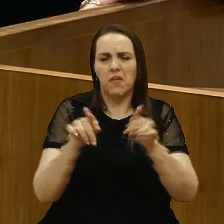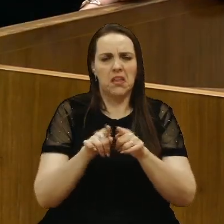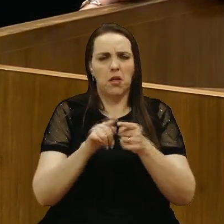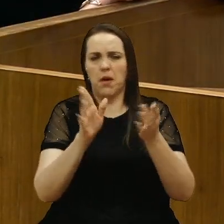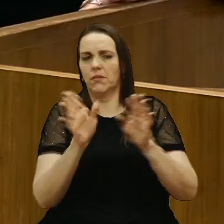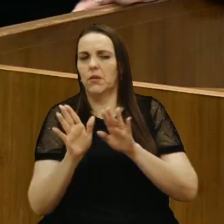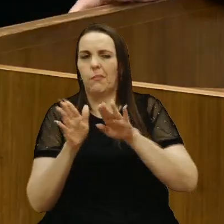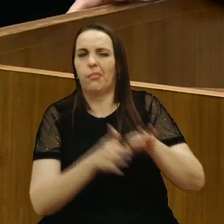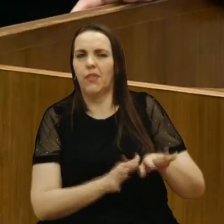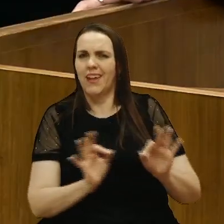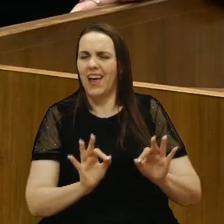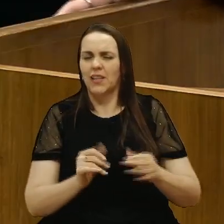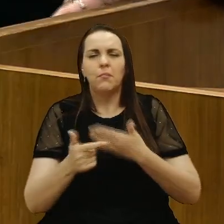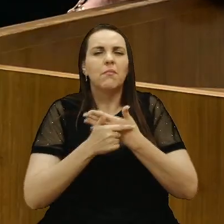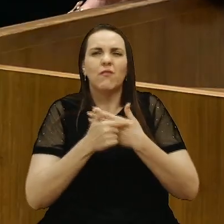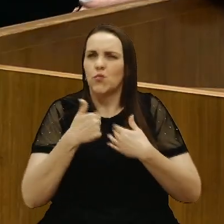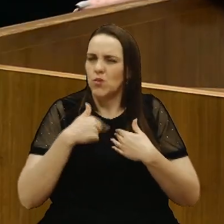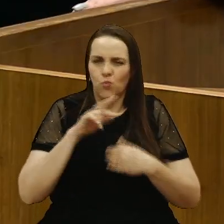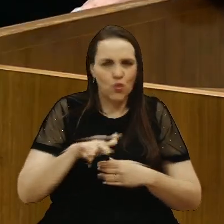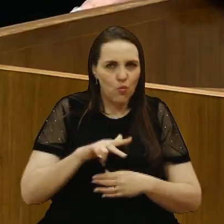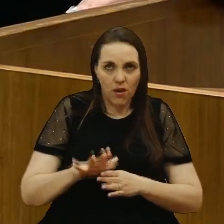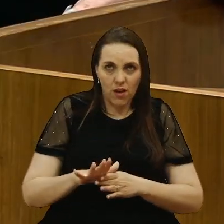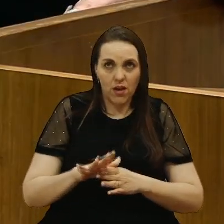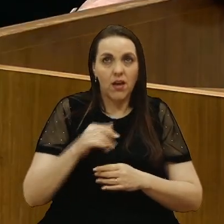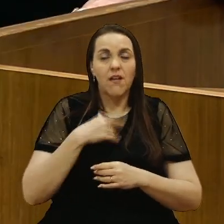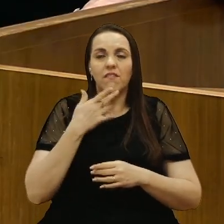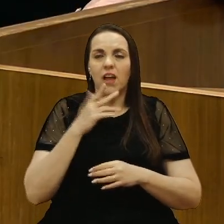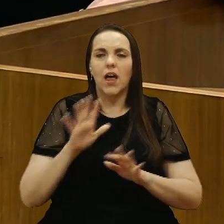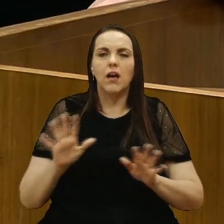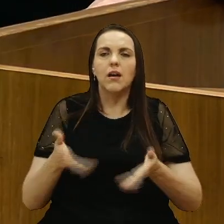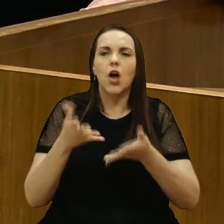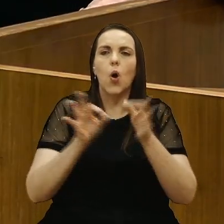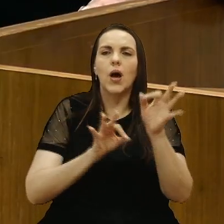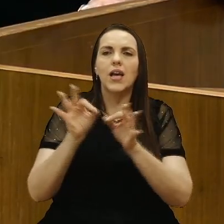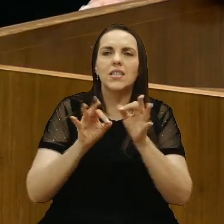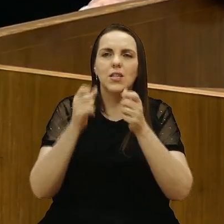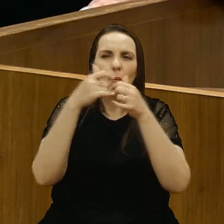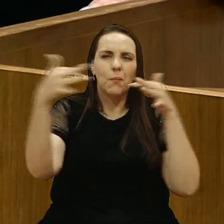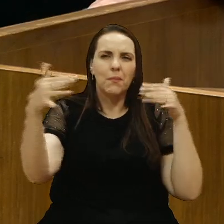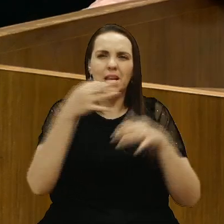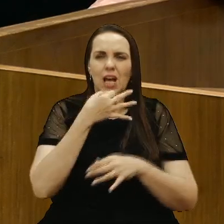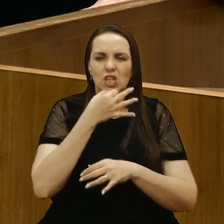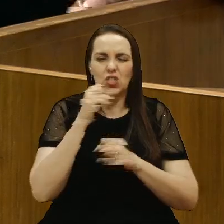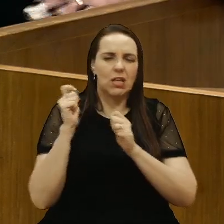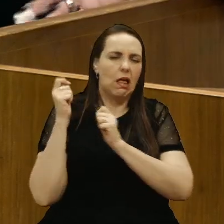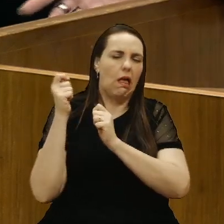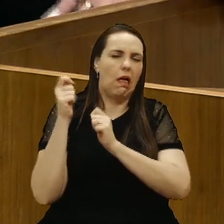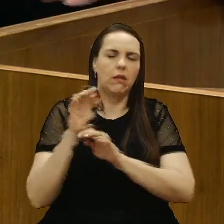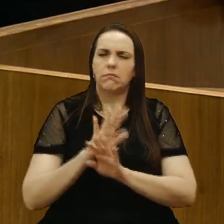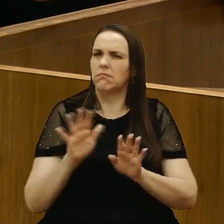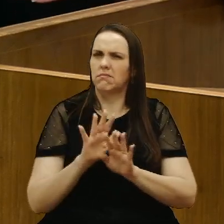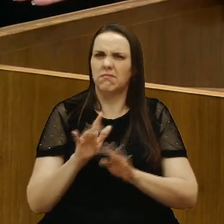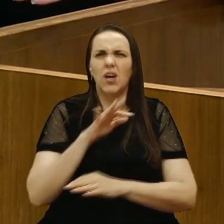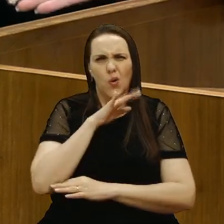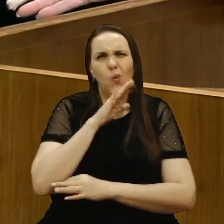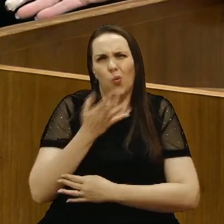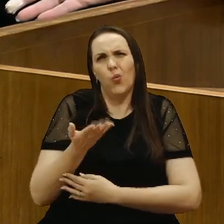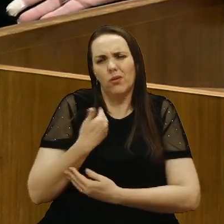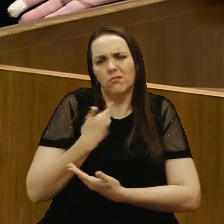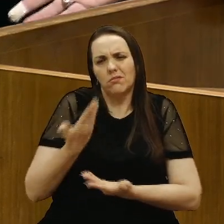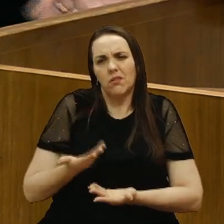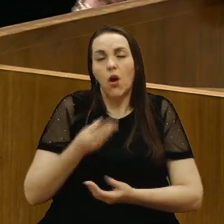nossa função, de dizer que eu estaria desmobilizando isso aí. Então, isso ficou muito ruim, de certa forma, óbvio